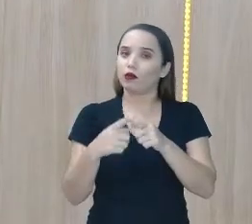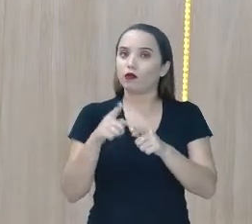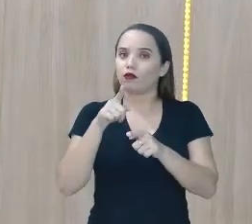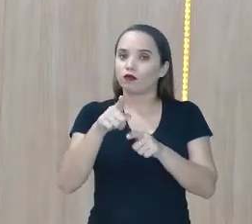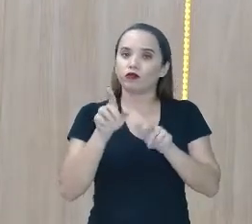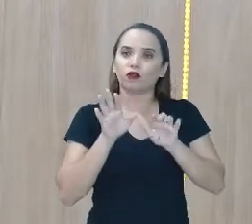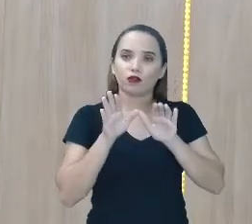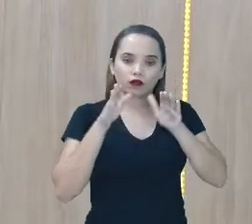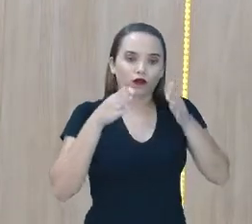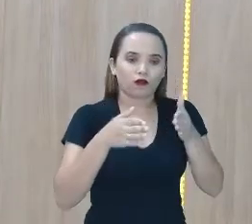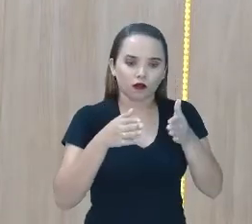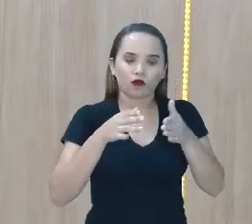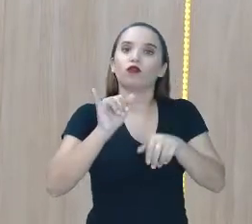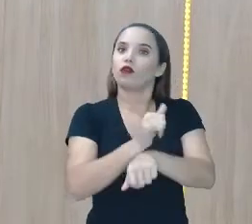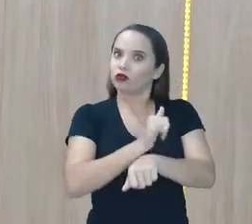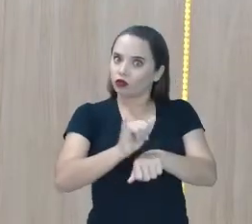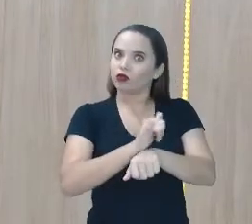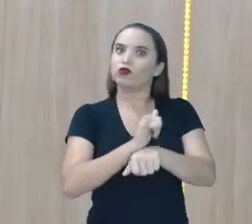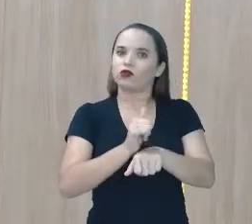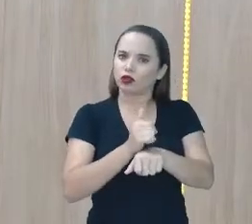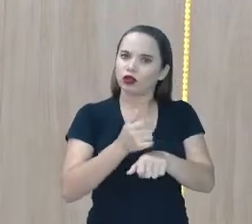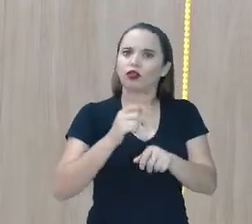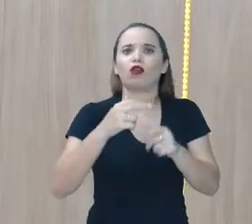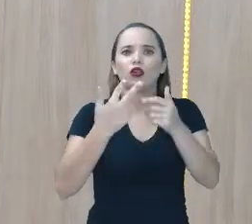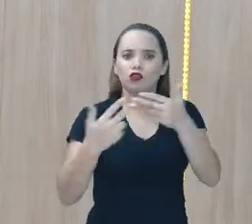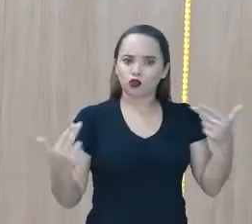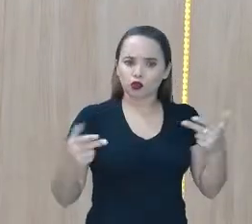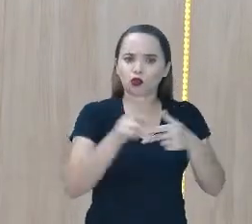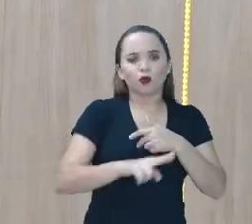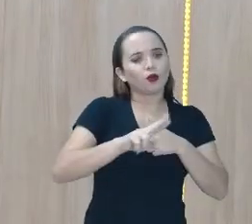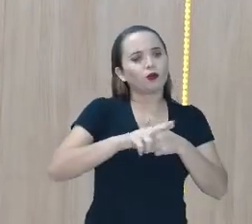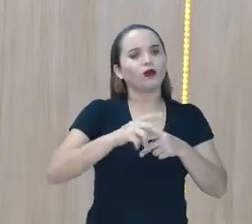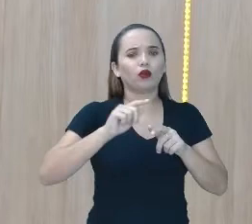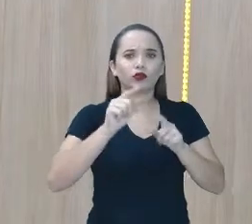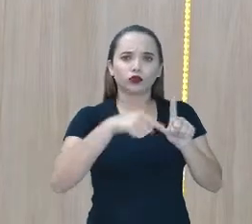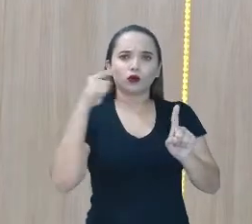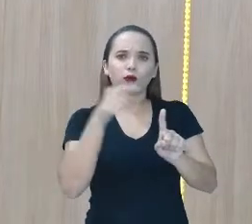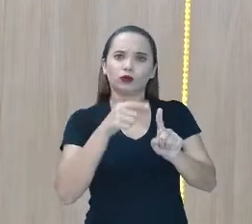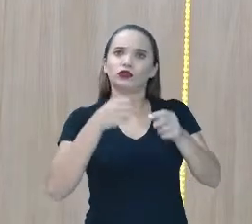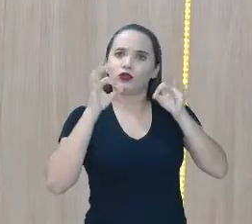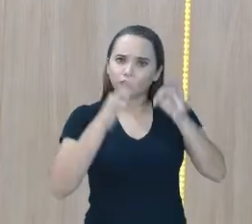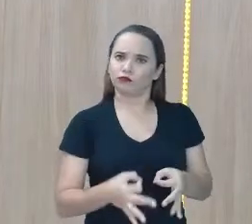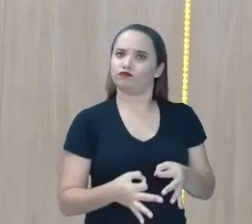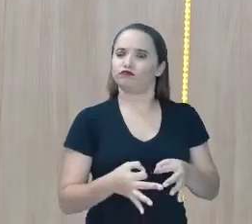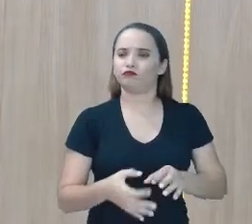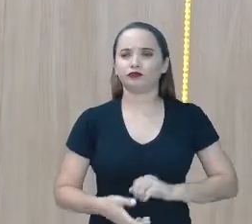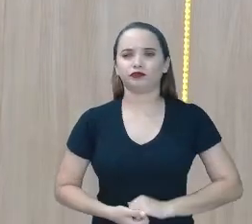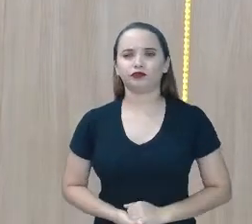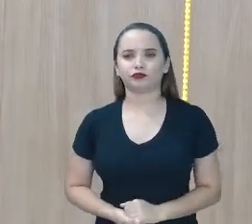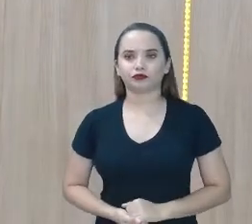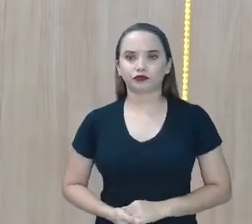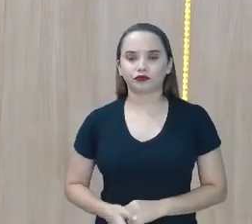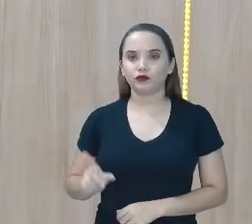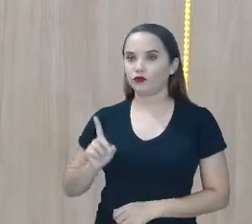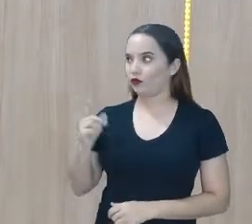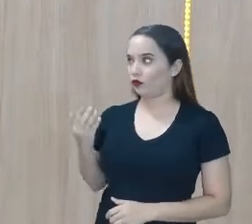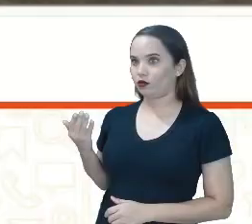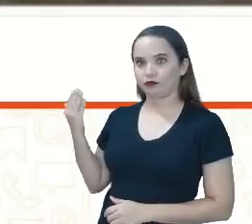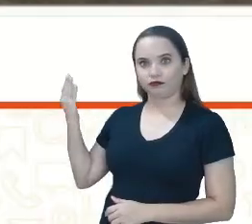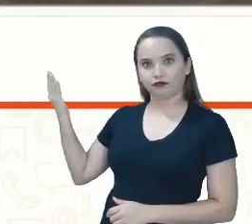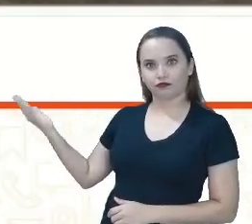estar selecionando estratégias e recursos coerentes com o seu objetivo de trabalho. Eu trouxe